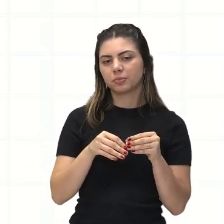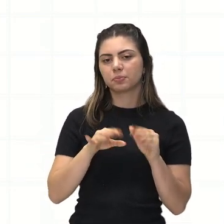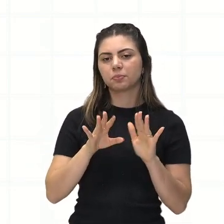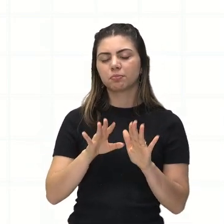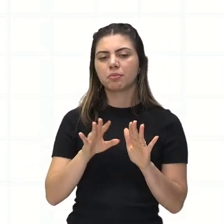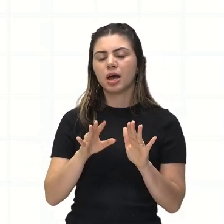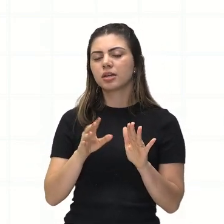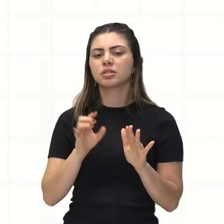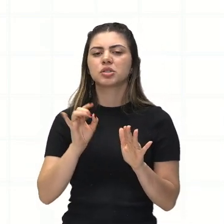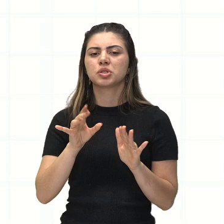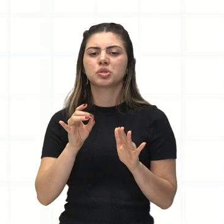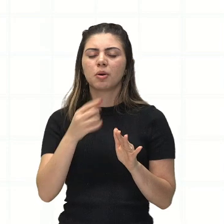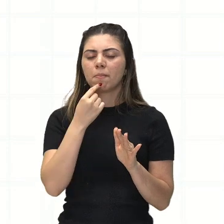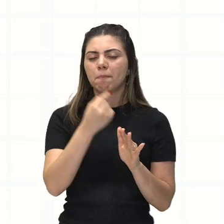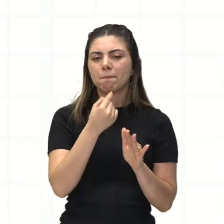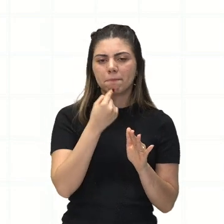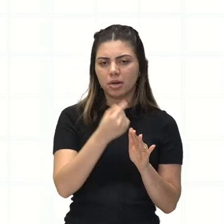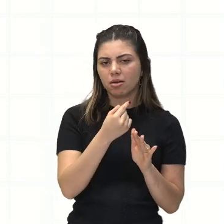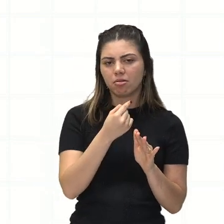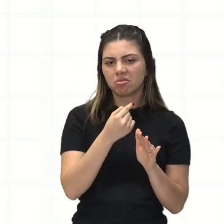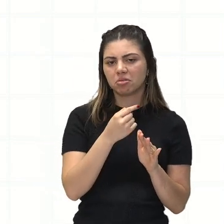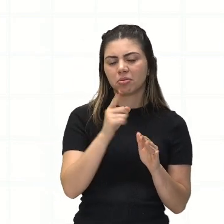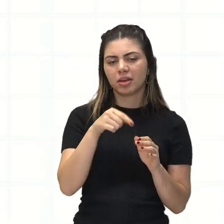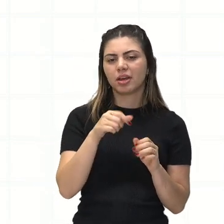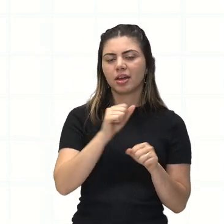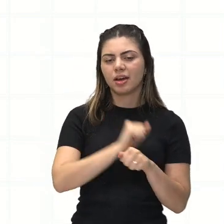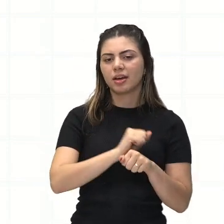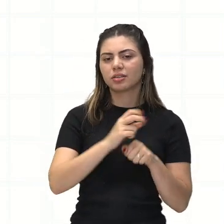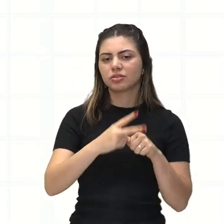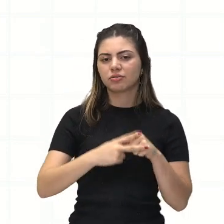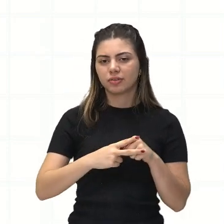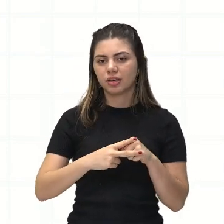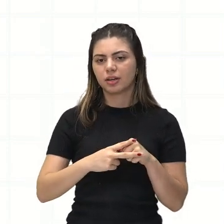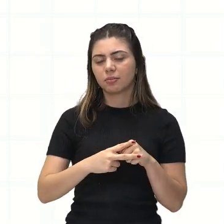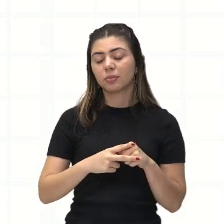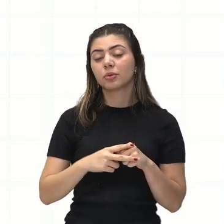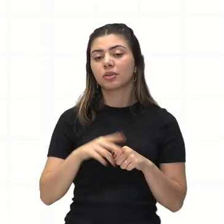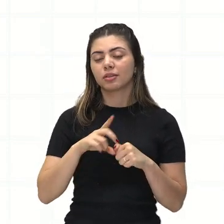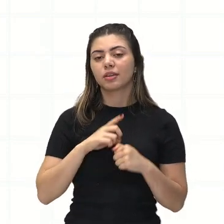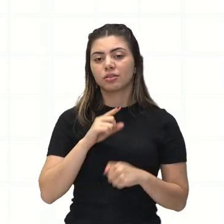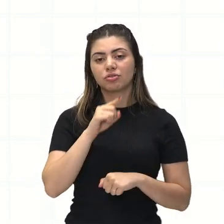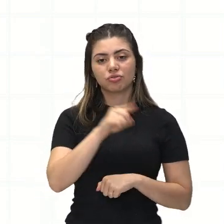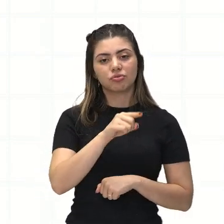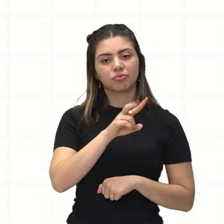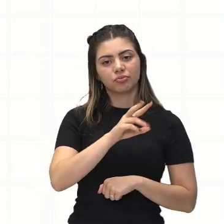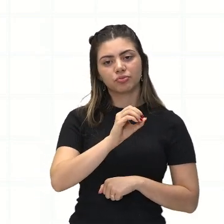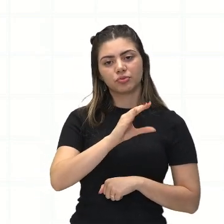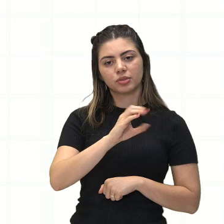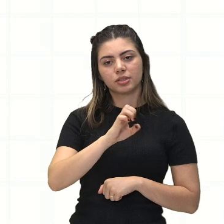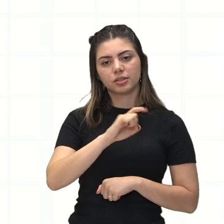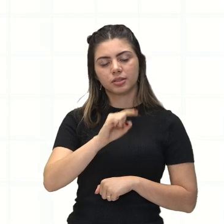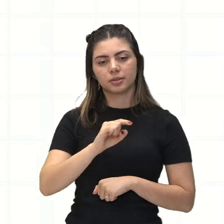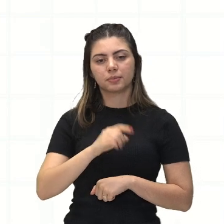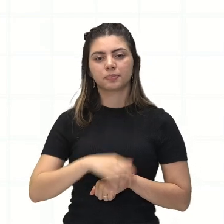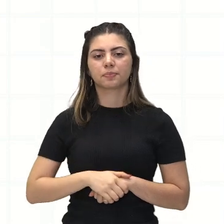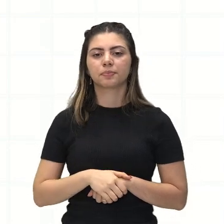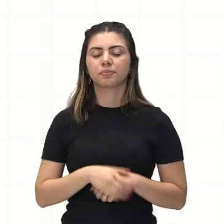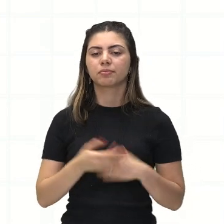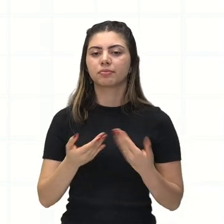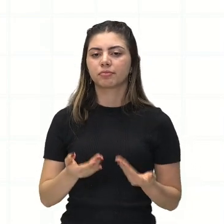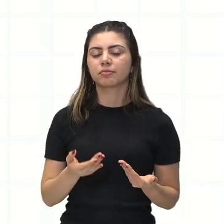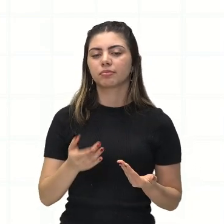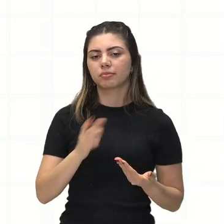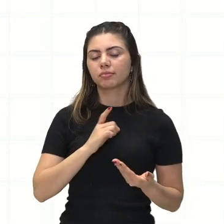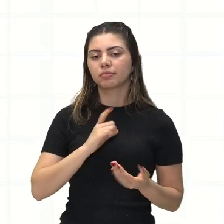Mas eu não quero só dizer perto, que é um advérbio. Eu quero dizer perto de você. E aí eu tenho o